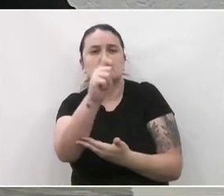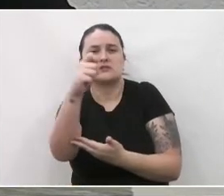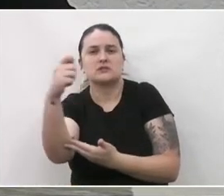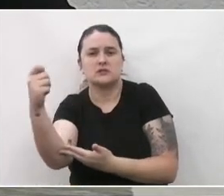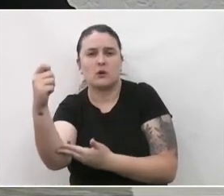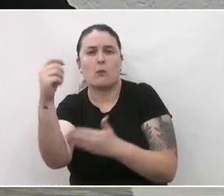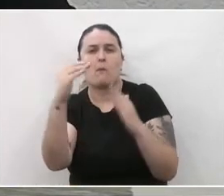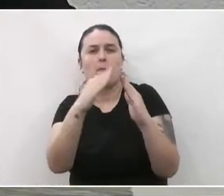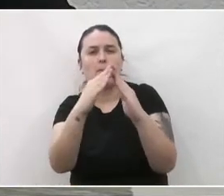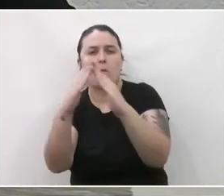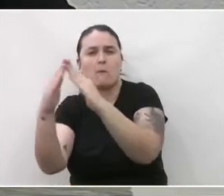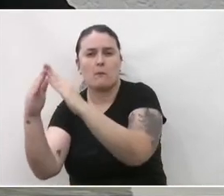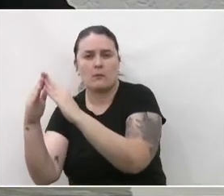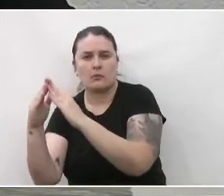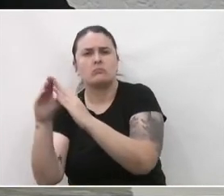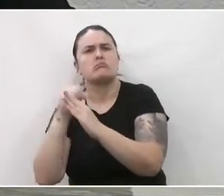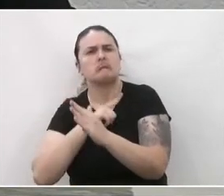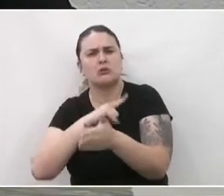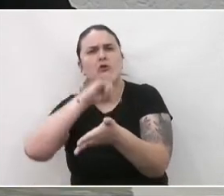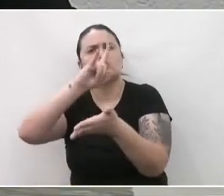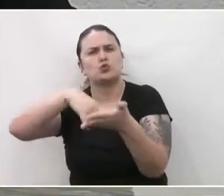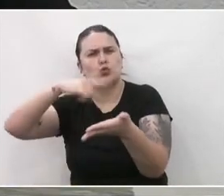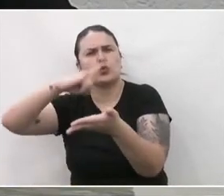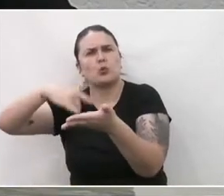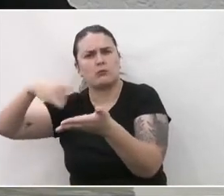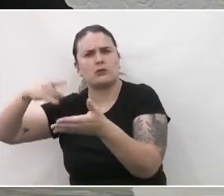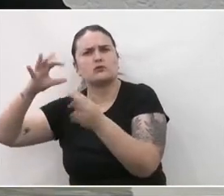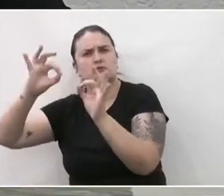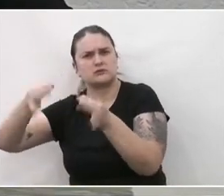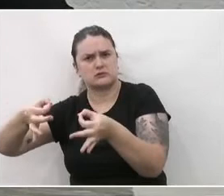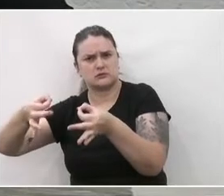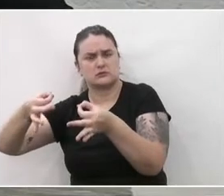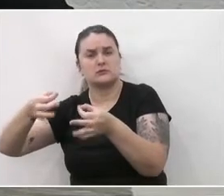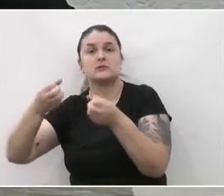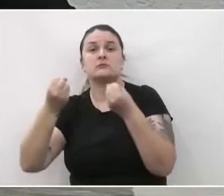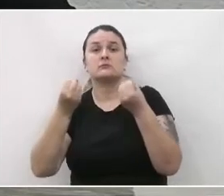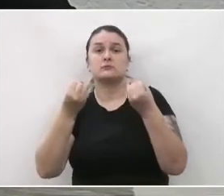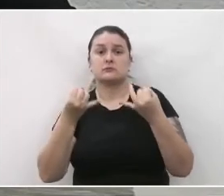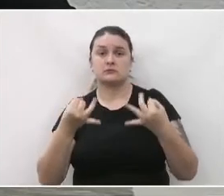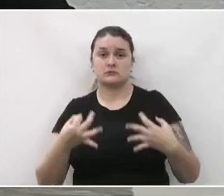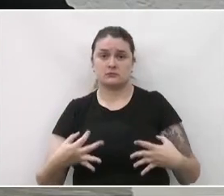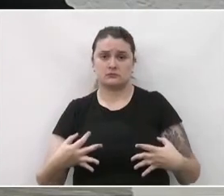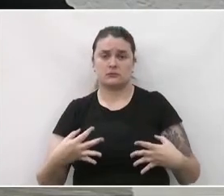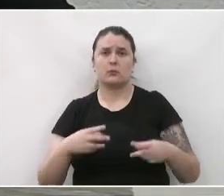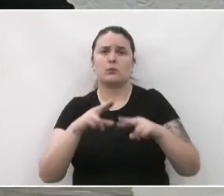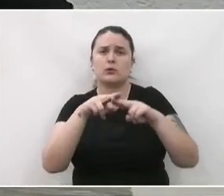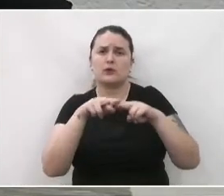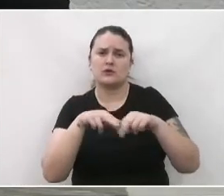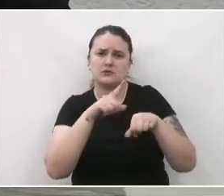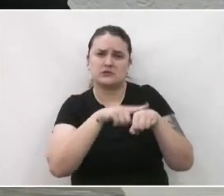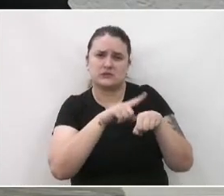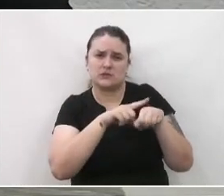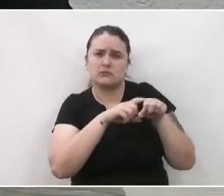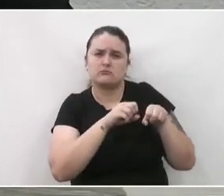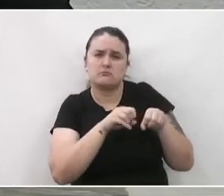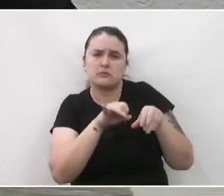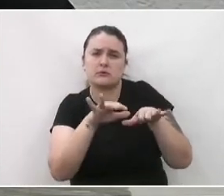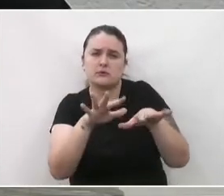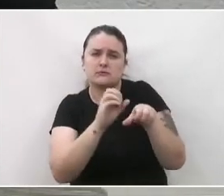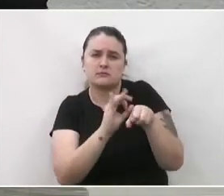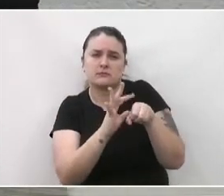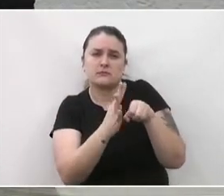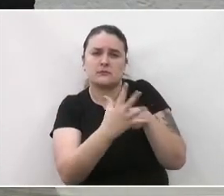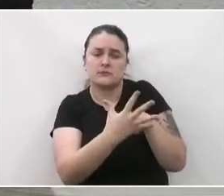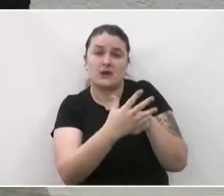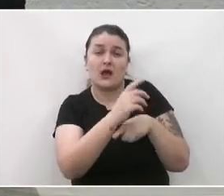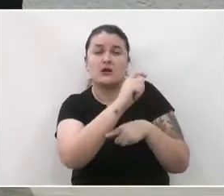de moradores que estejam com todas as documentações em dia. Justificativa. Devido ao momento que estamos vivendo, muitas